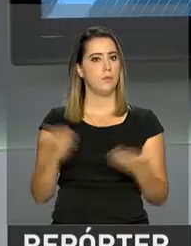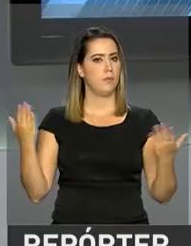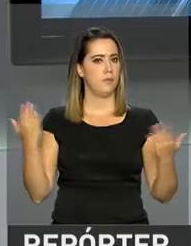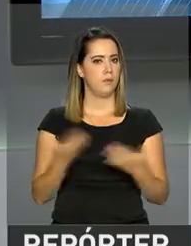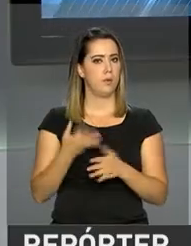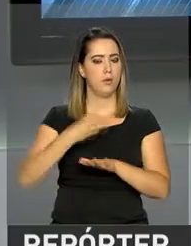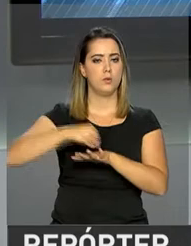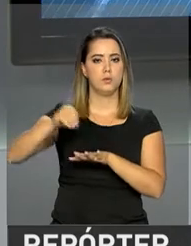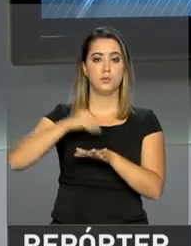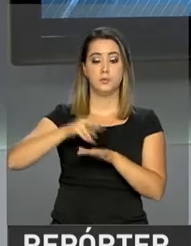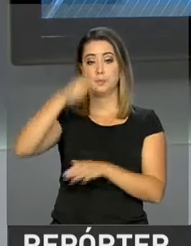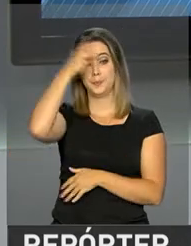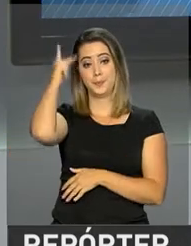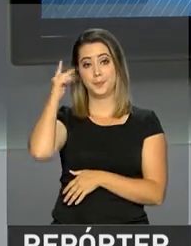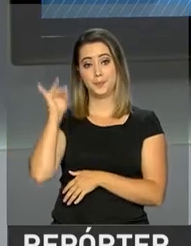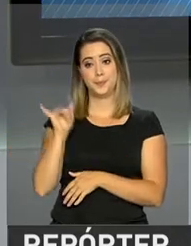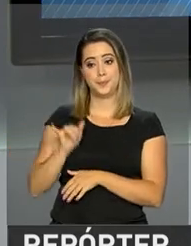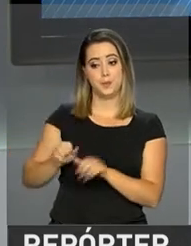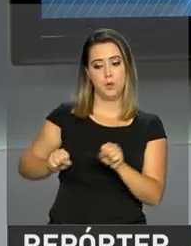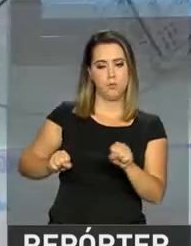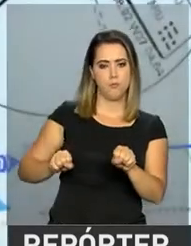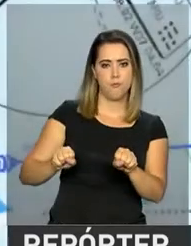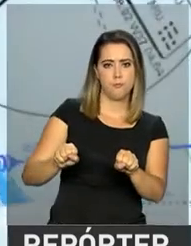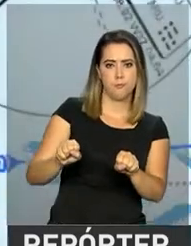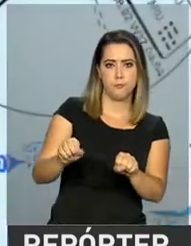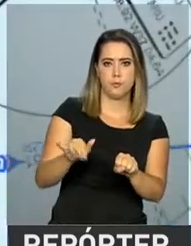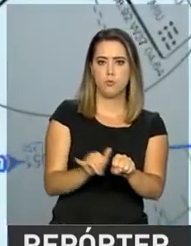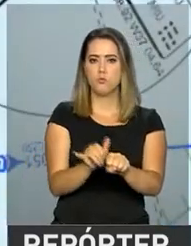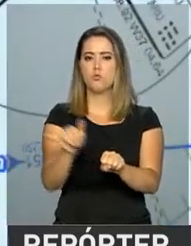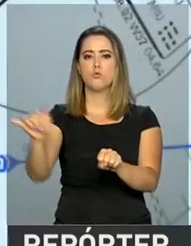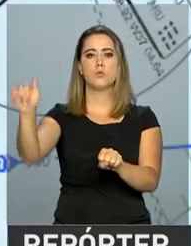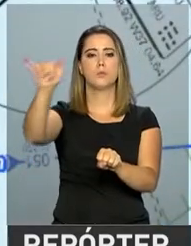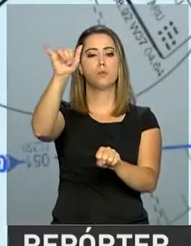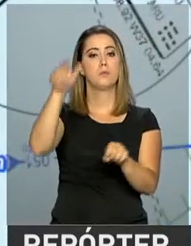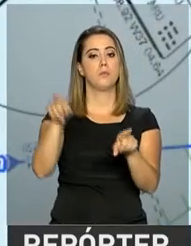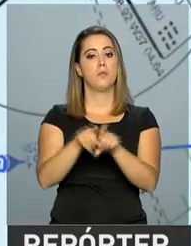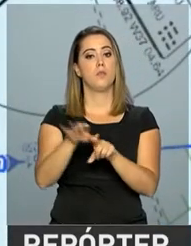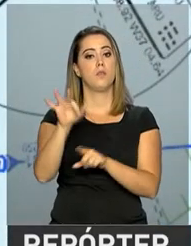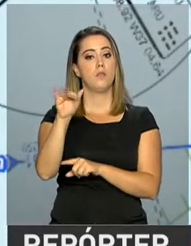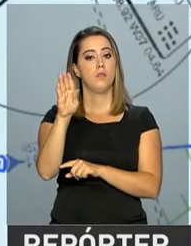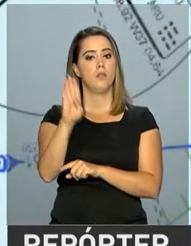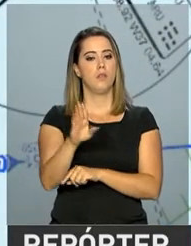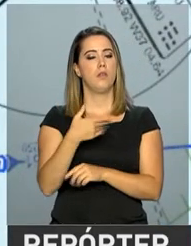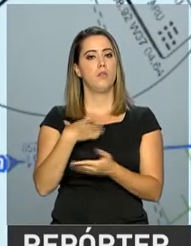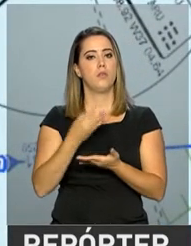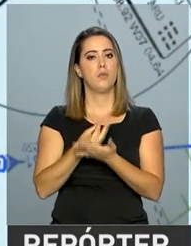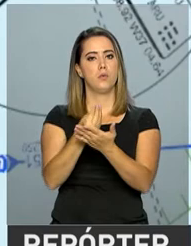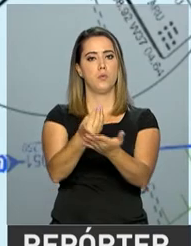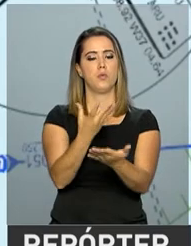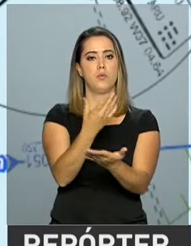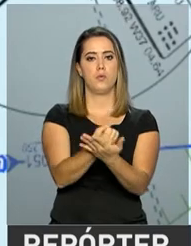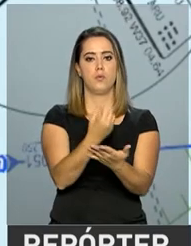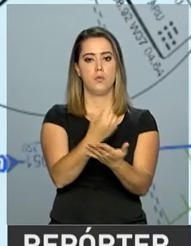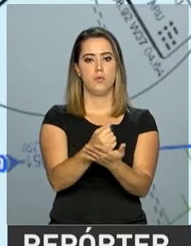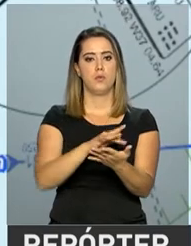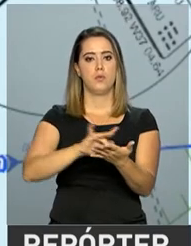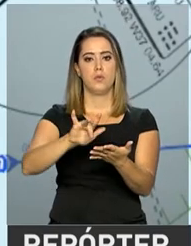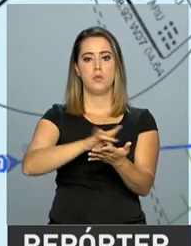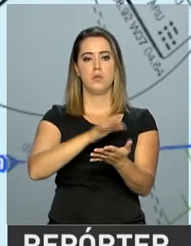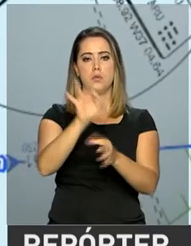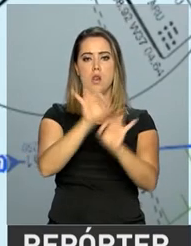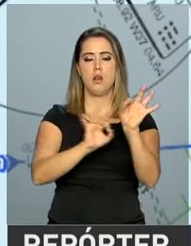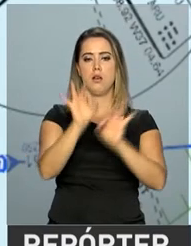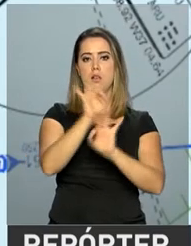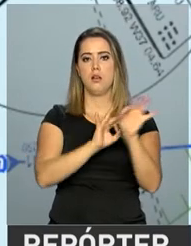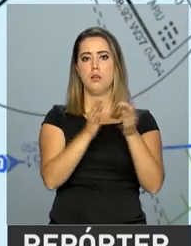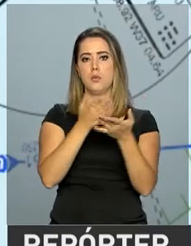uma informação para pilotos civis e militares. A Força Aérea Brasileira lançou um aplicativo para elaborar, validar,